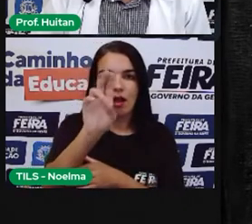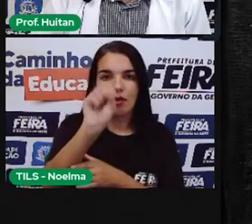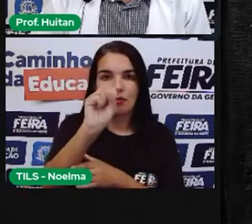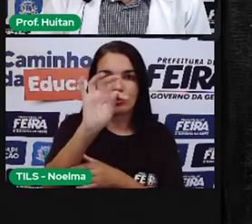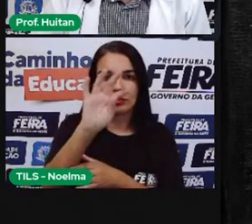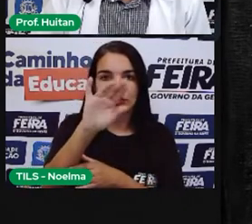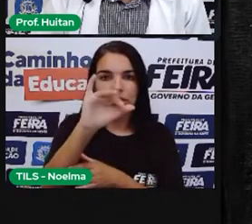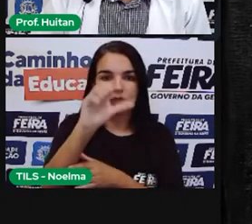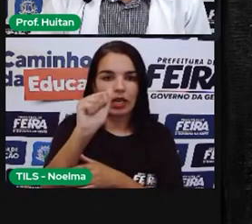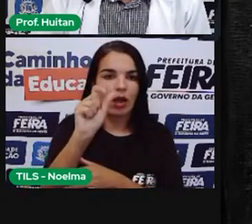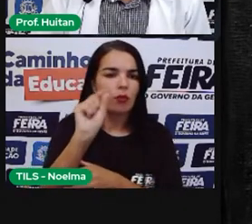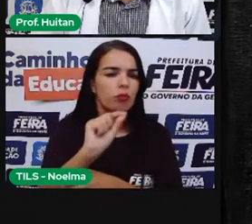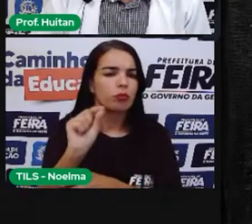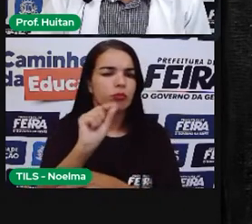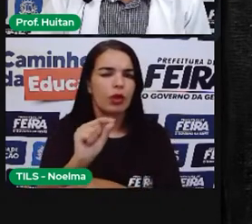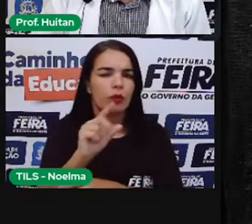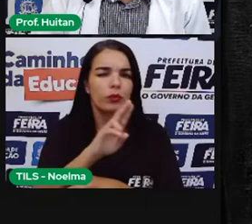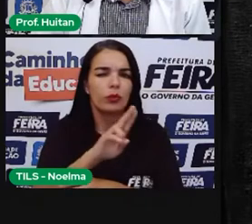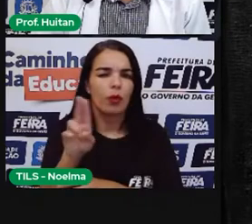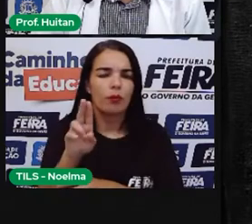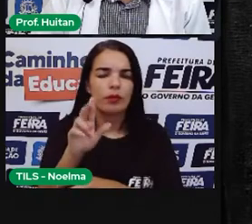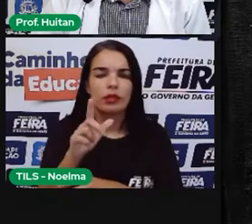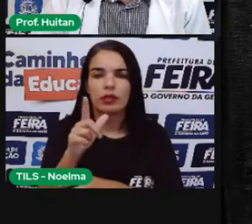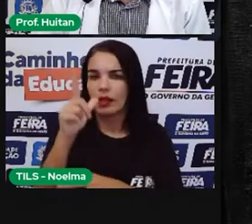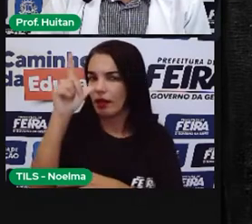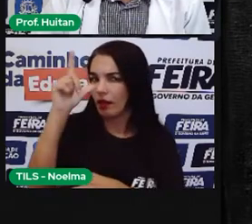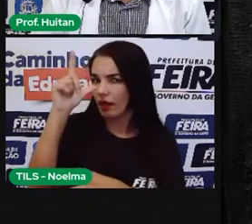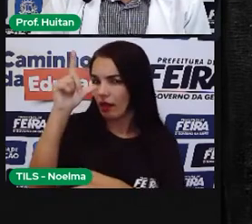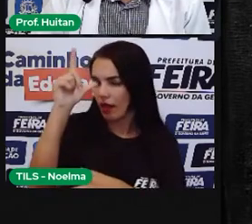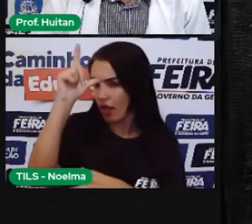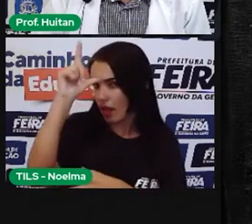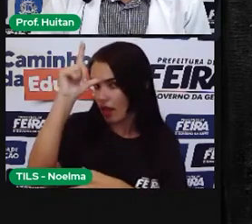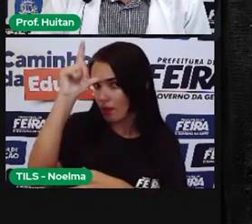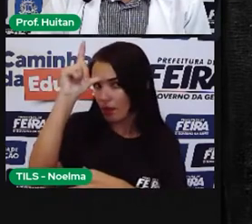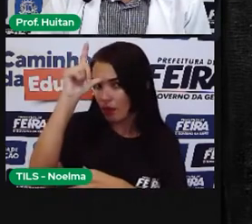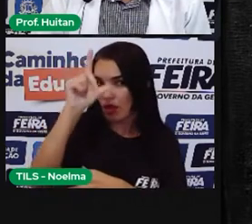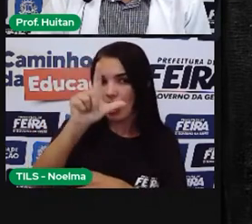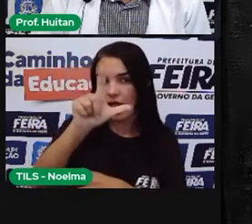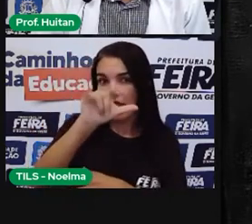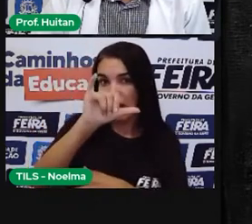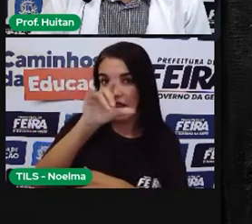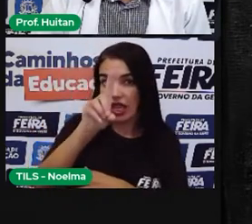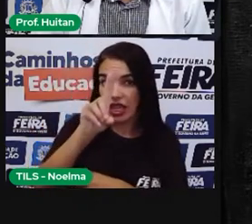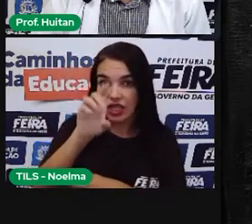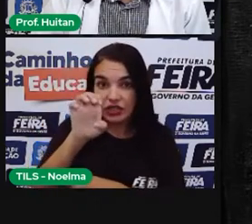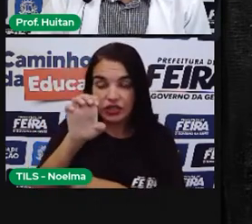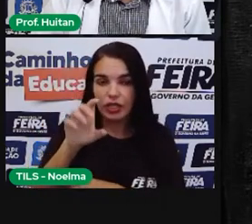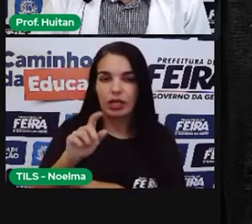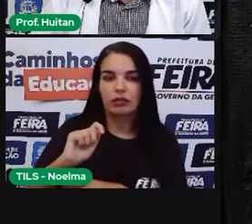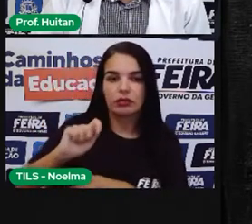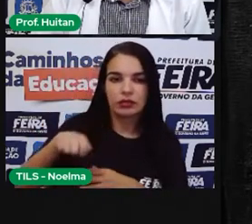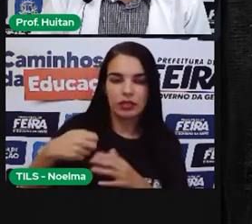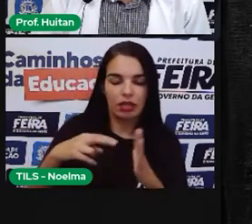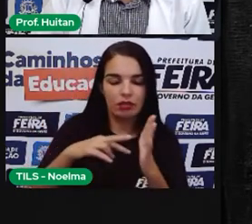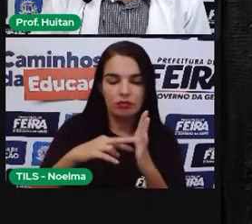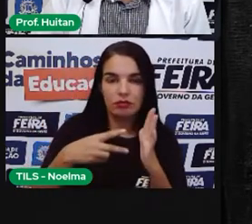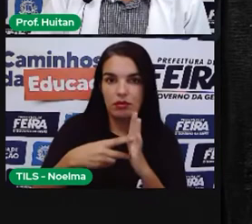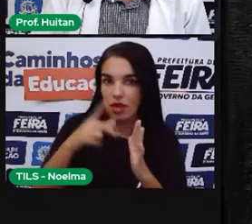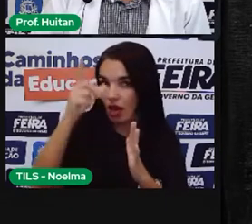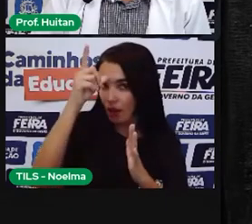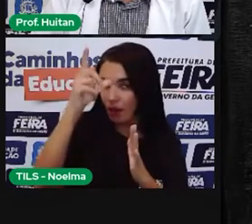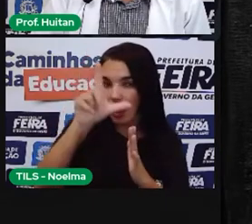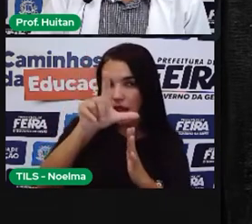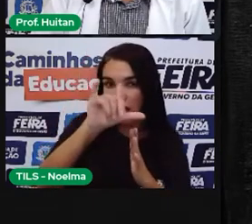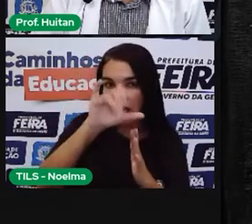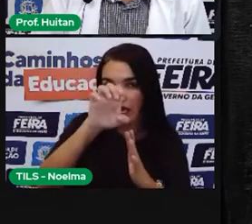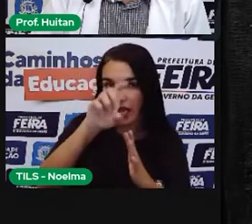alemão, a gente pode traduzir como canção. Então, no caso das composições dele, do Lied, que também, como eu falei,